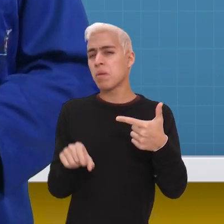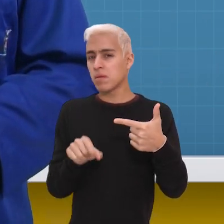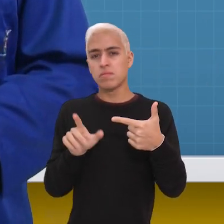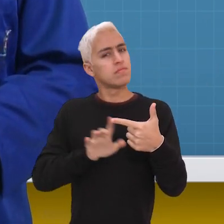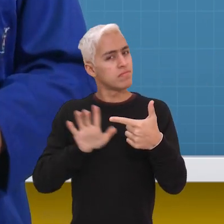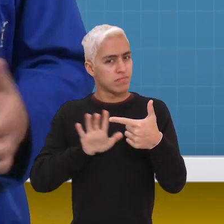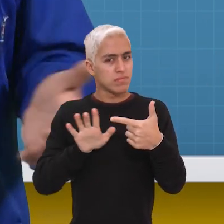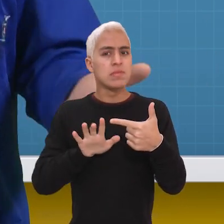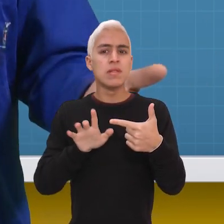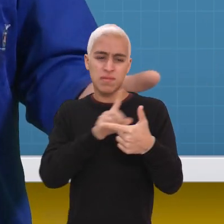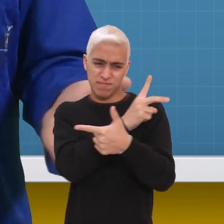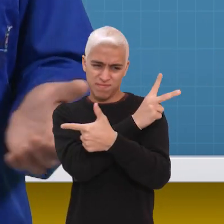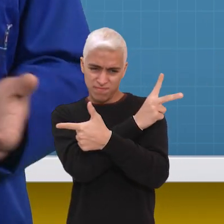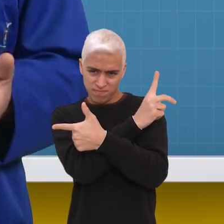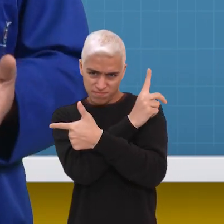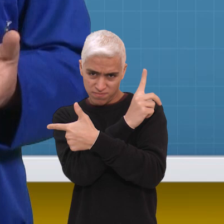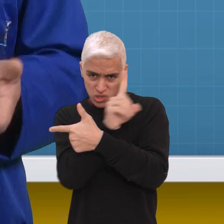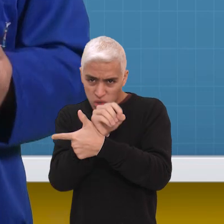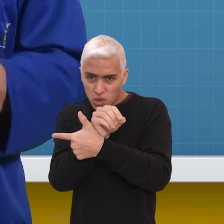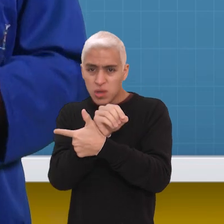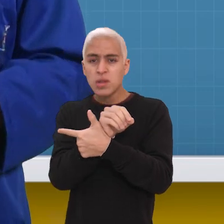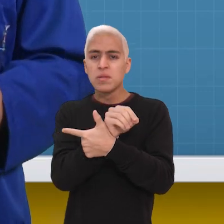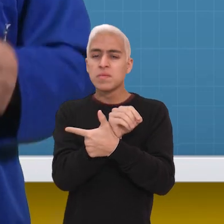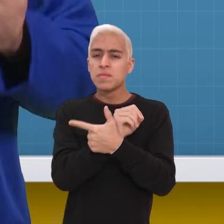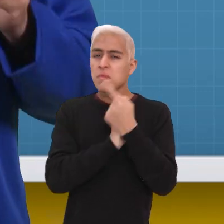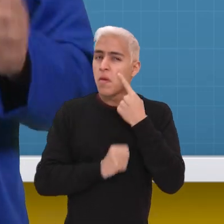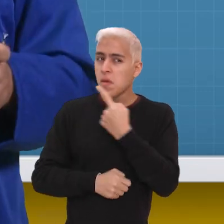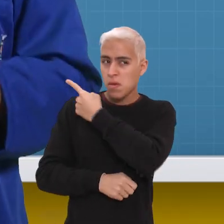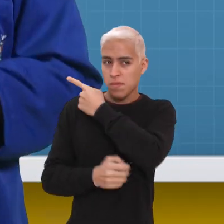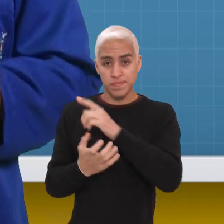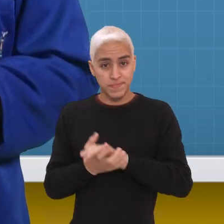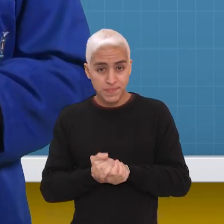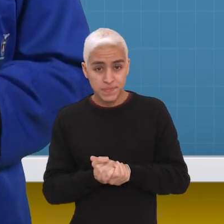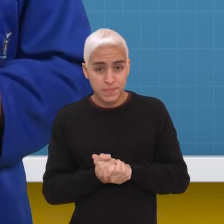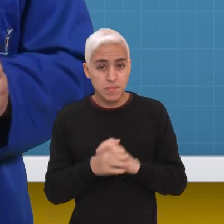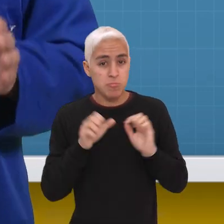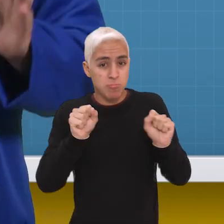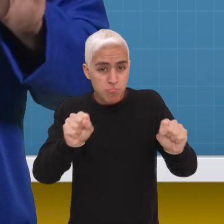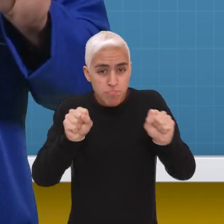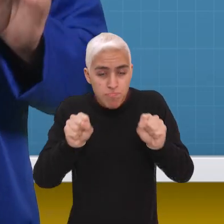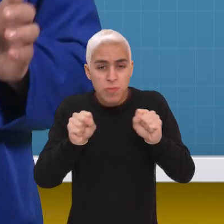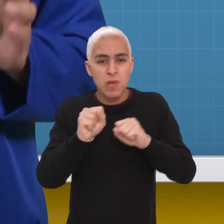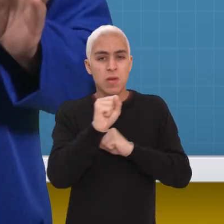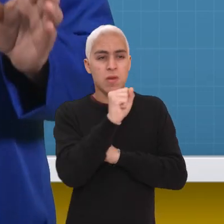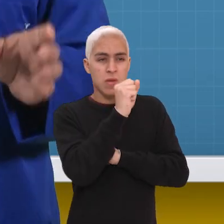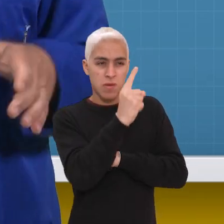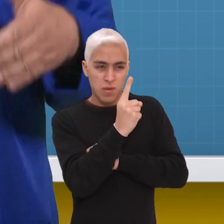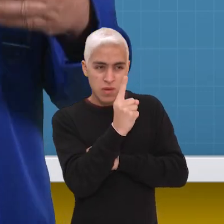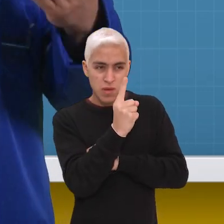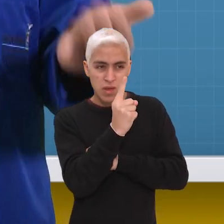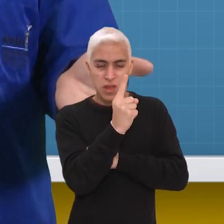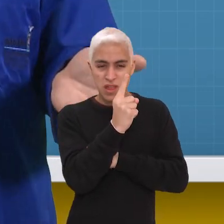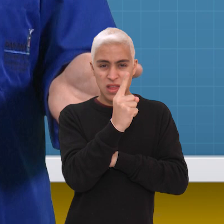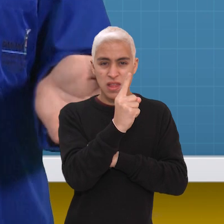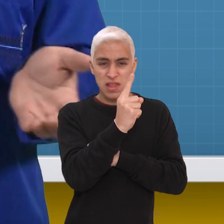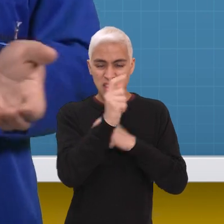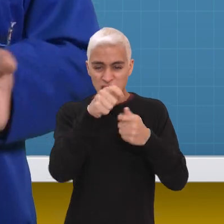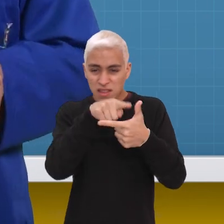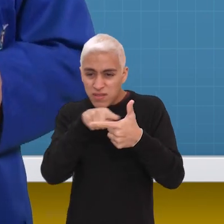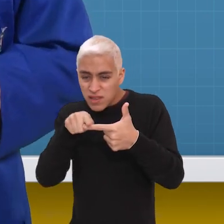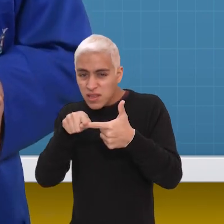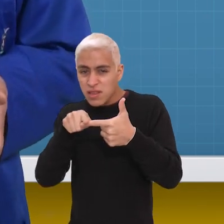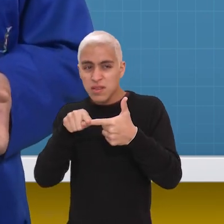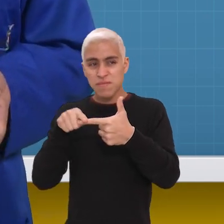pequenininho? Não, né? São 1.200 quilômetros. Então observe lá a operação. Eu posso dividir o 1